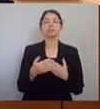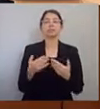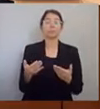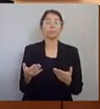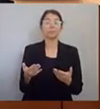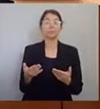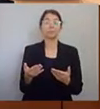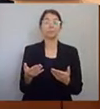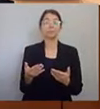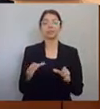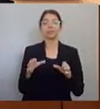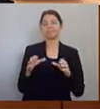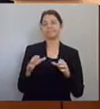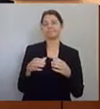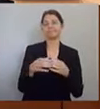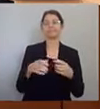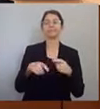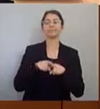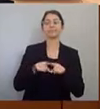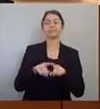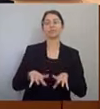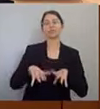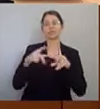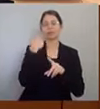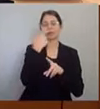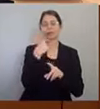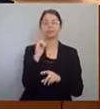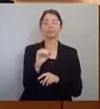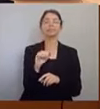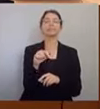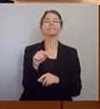O Grupo Político Evoluir Oeiras considera que esta proposta é